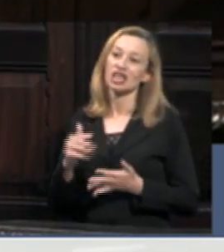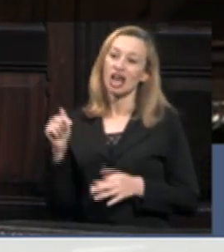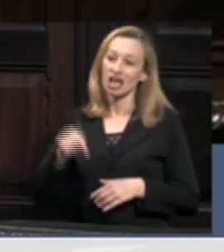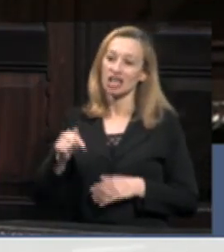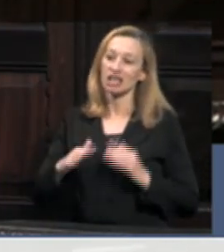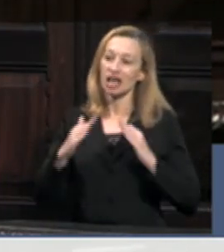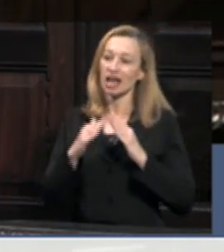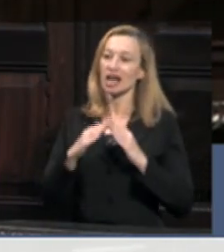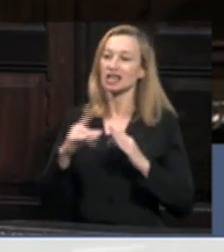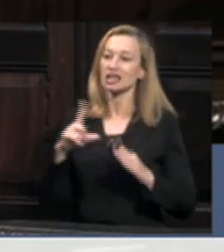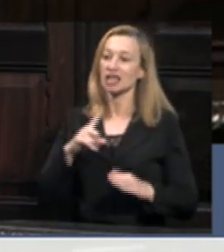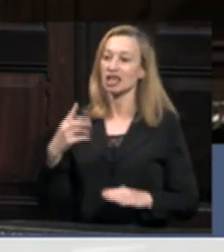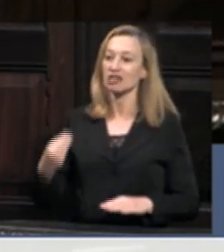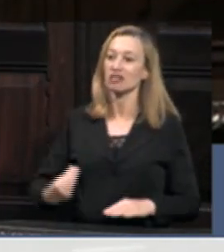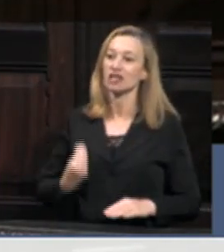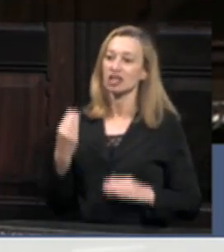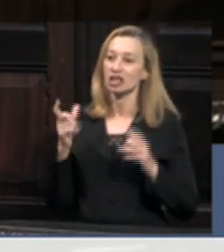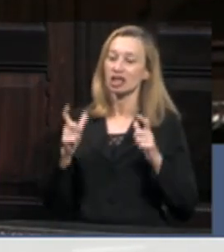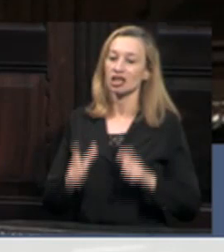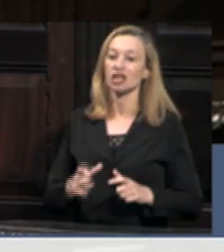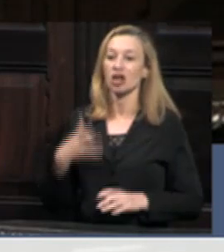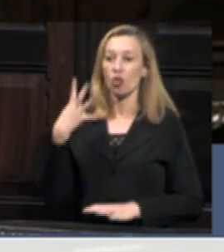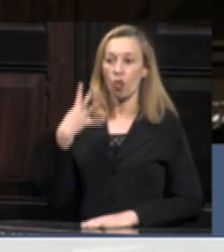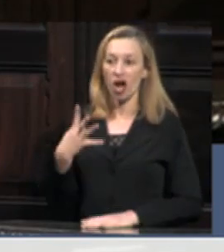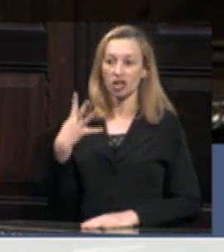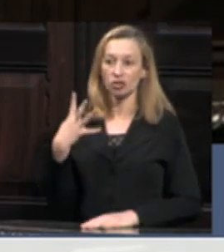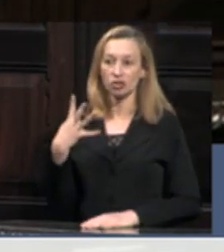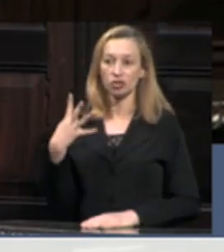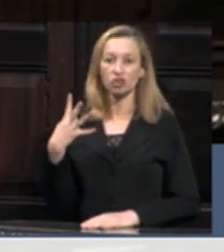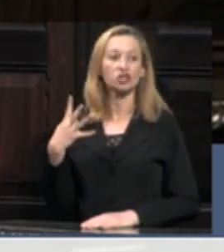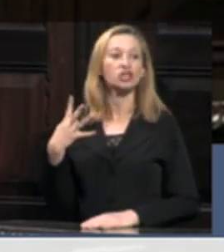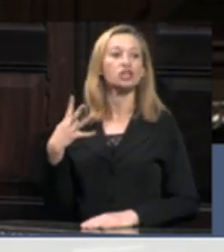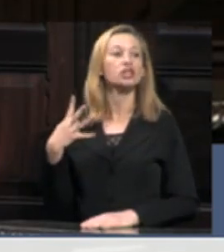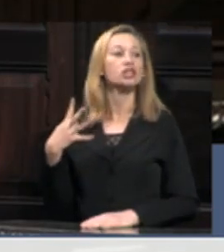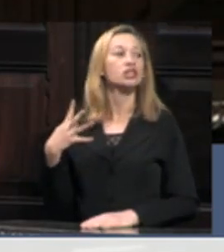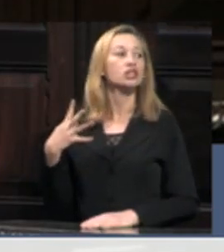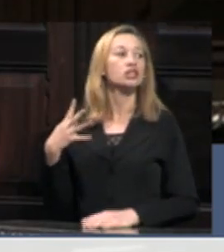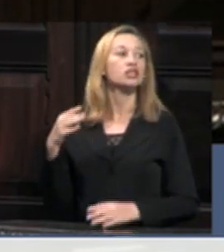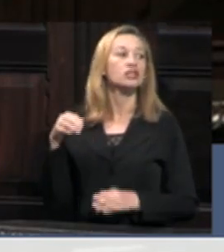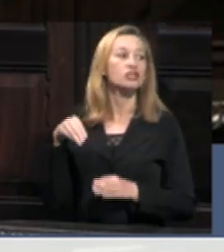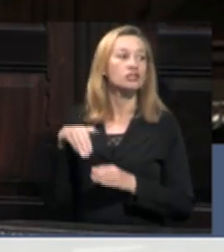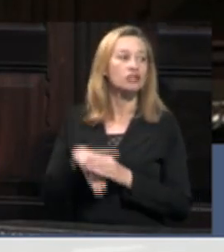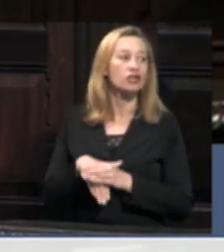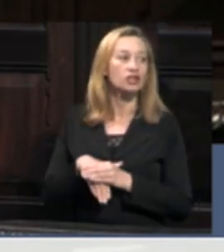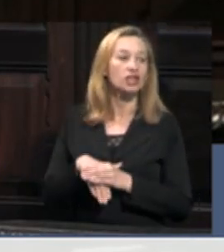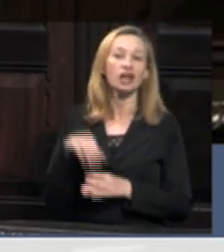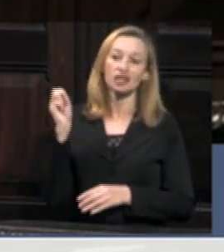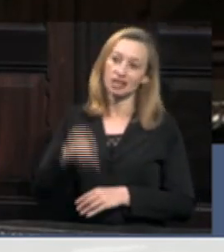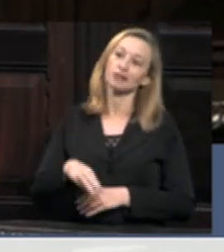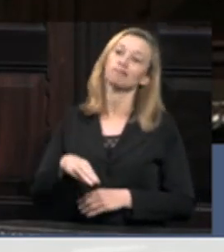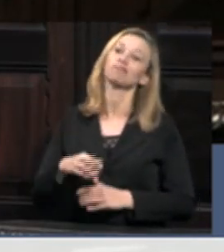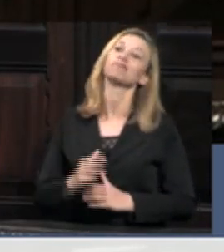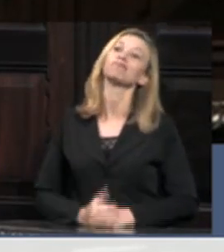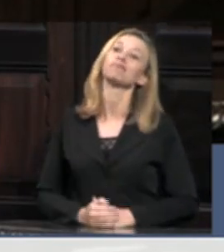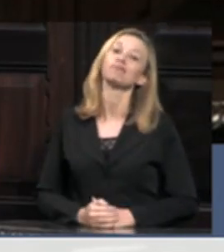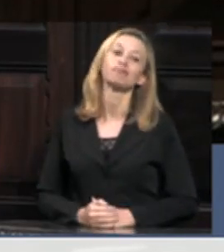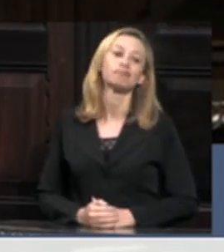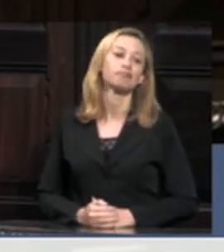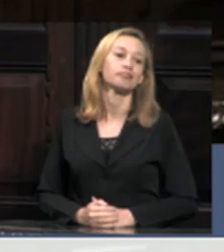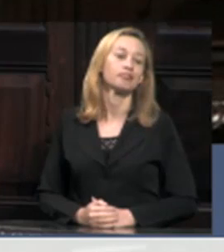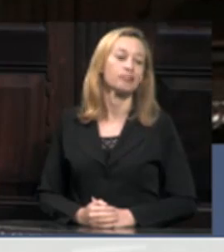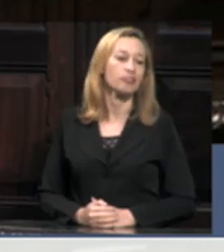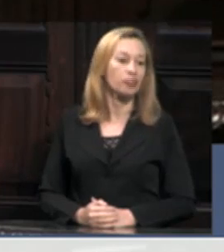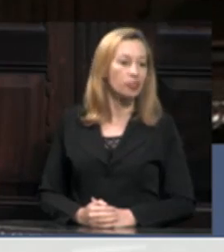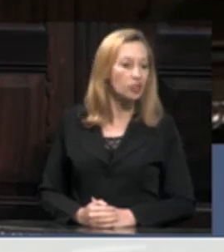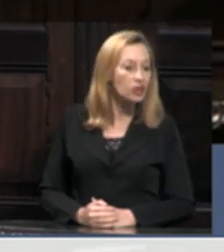4 presentes, 4 que garantirão esse quórum. Já